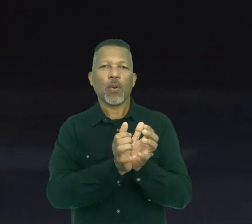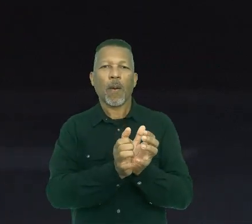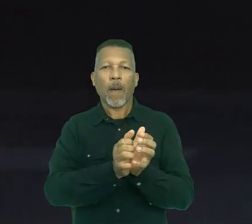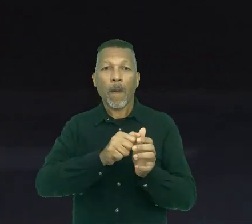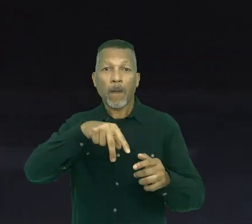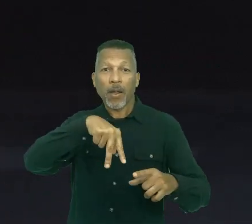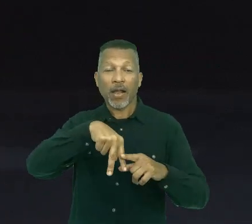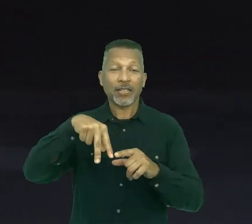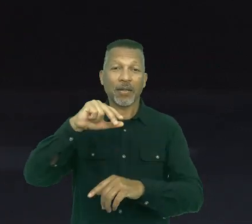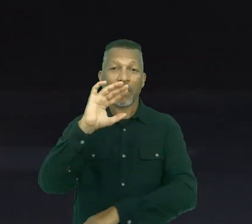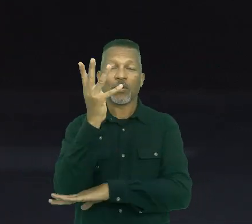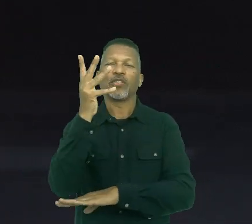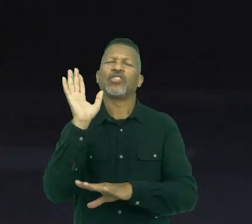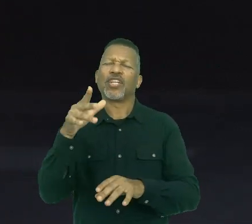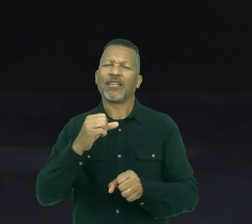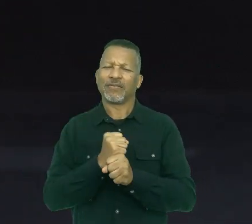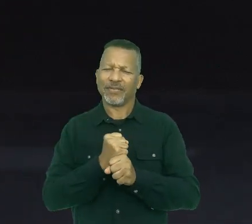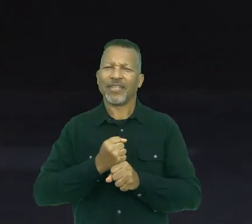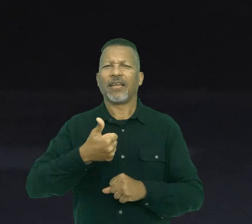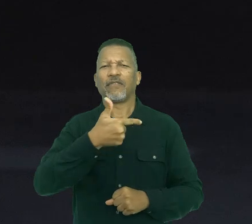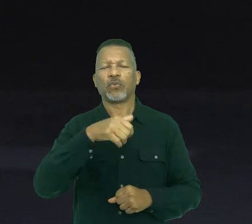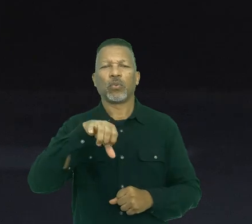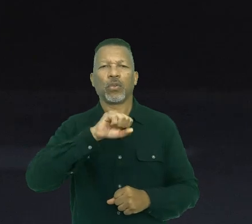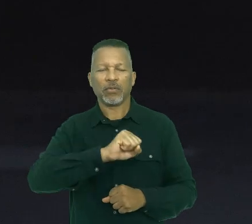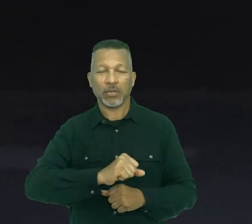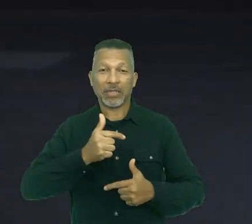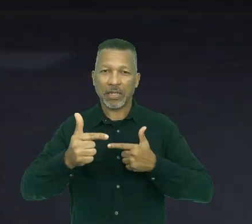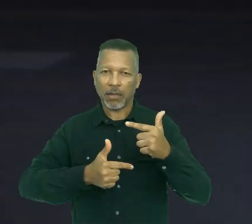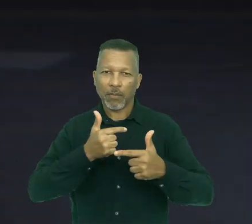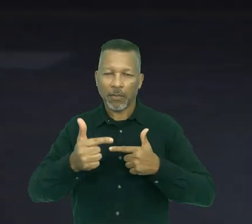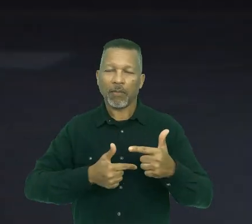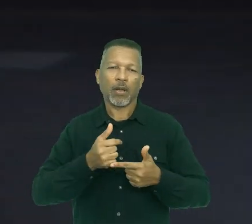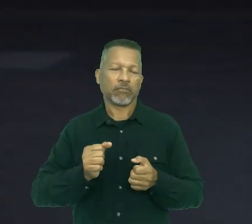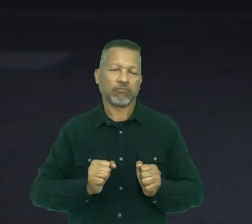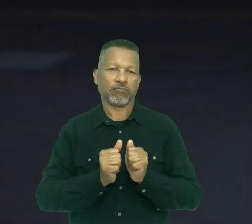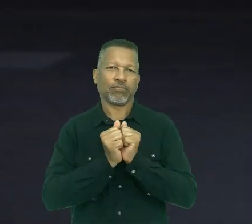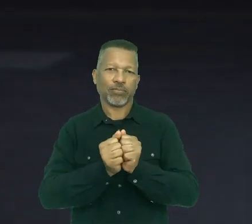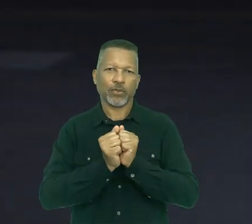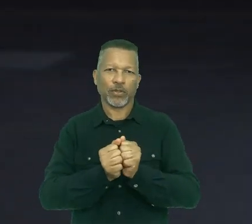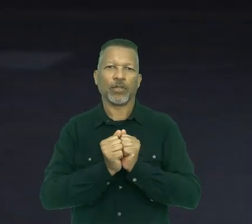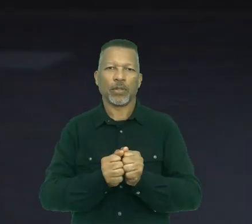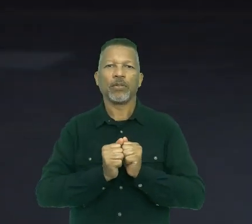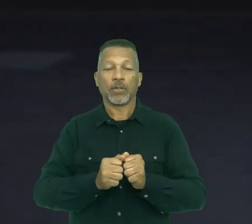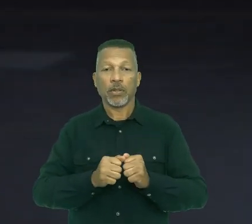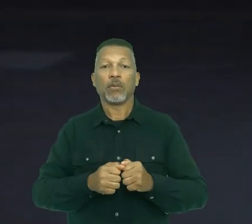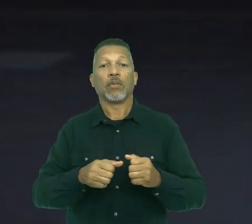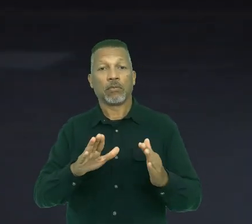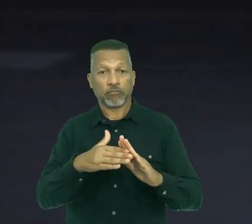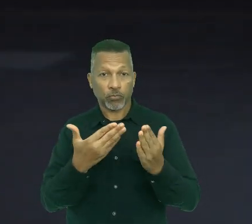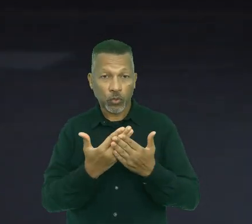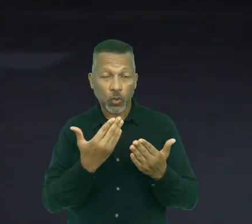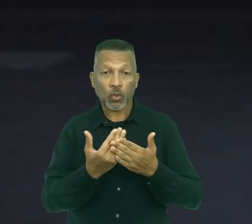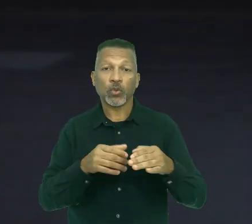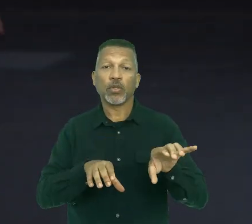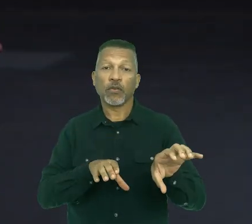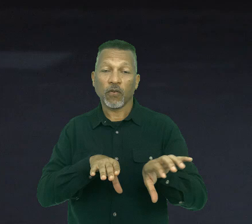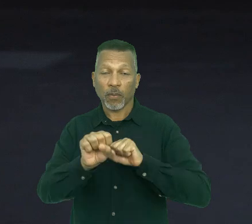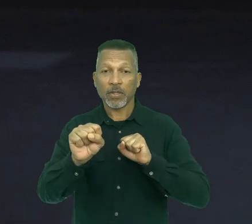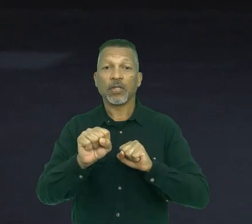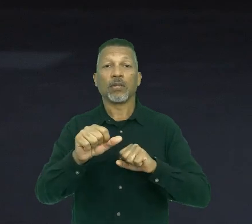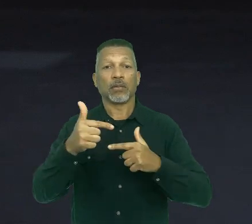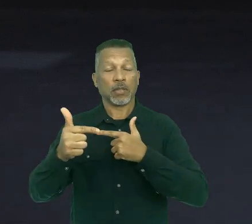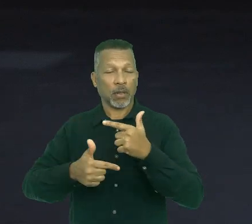vai fazer 28 anos já de trabalho consecutivos, né? A gente tem tanto escola de formação, que é o trabalho